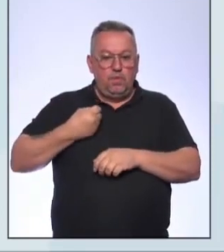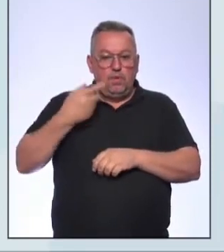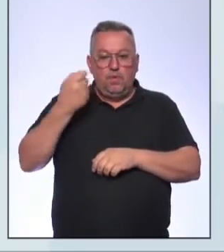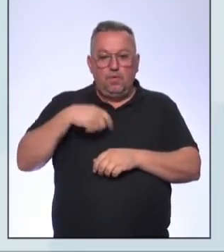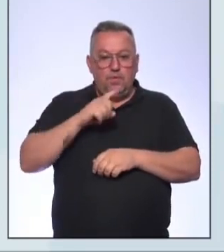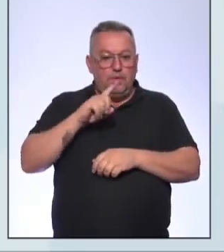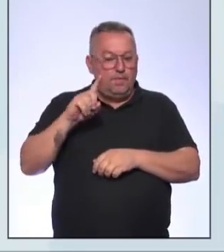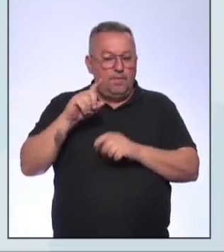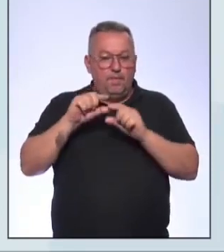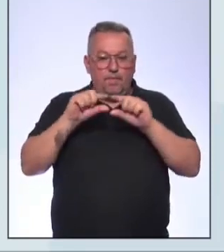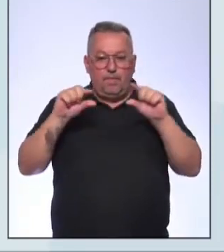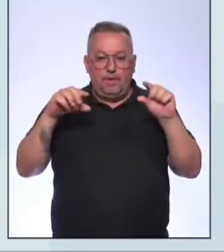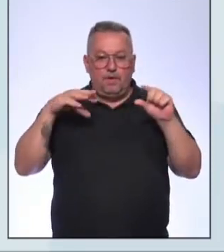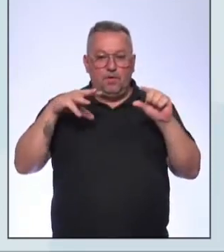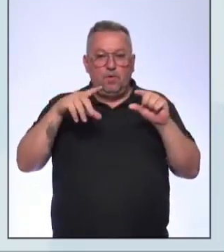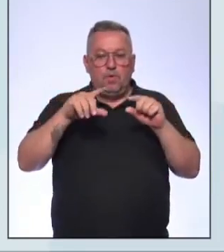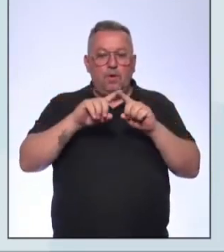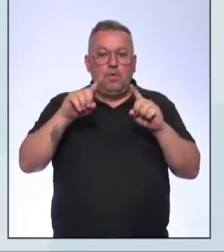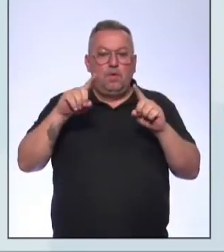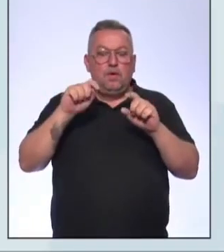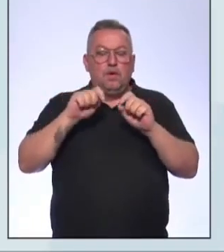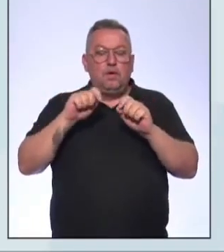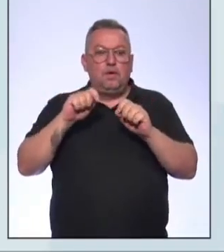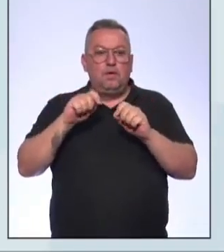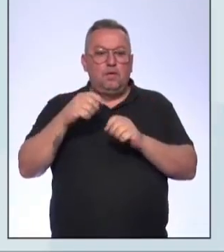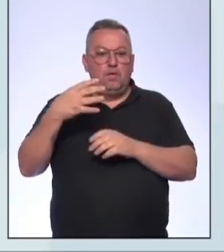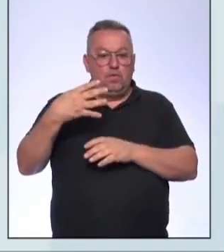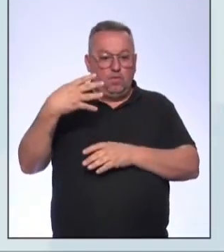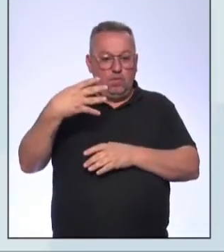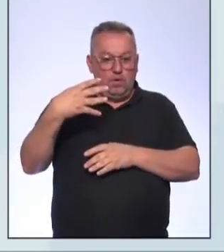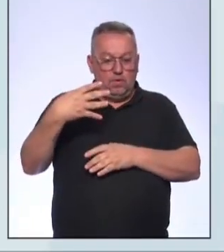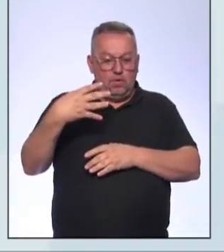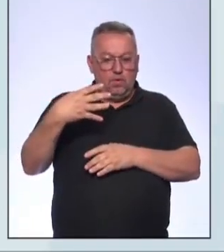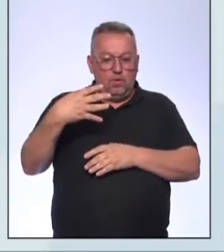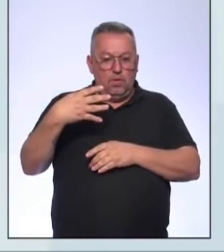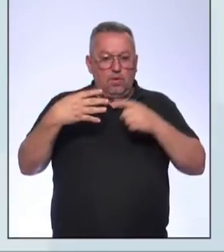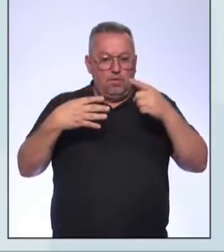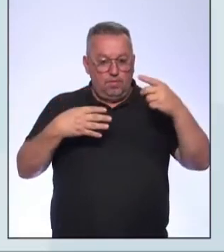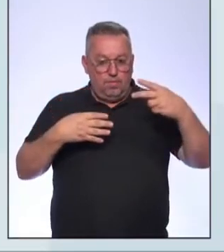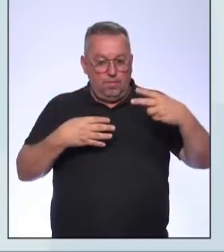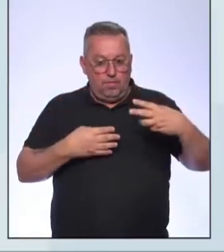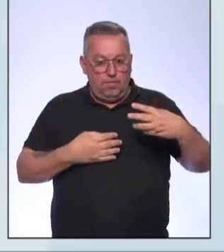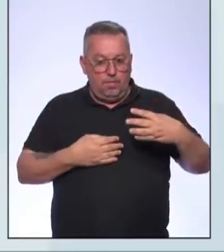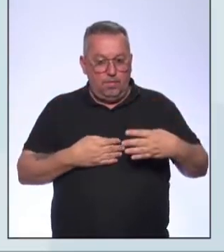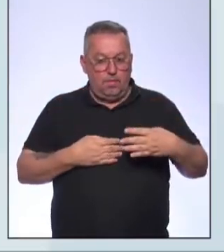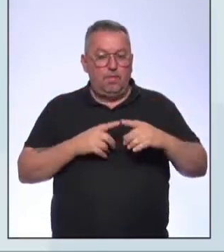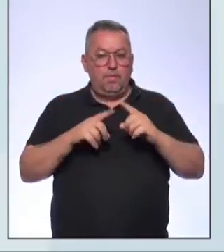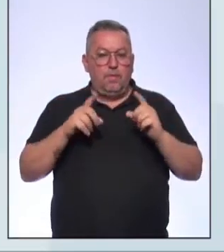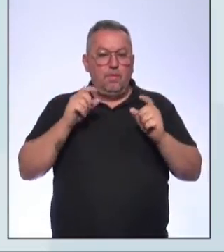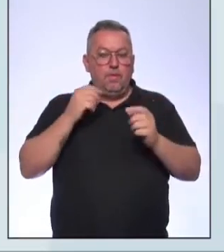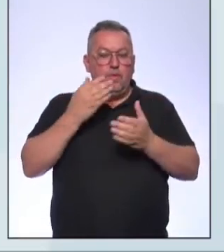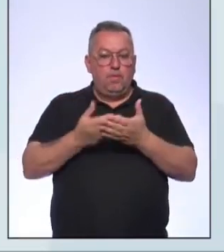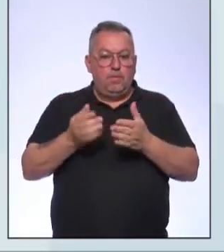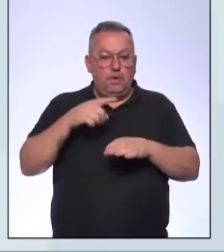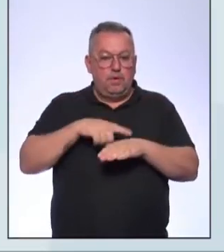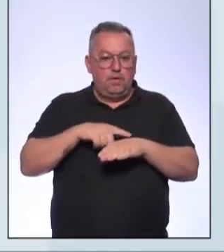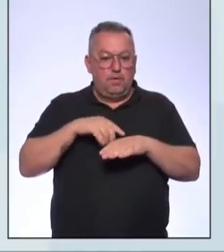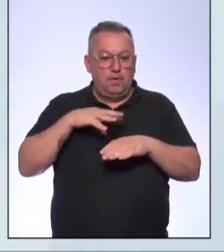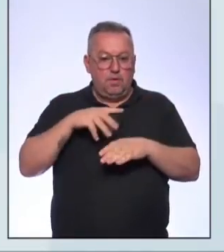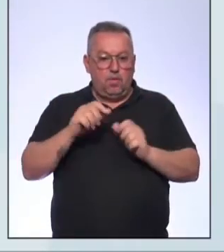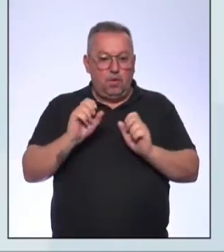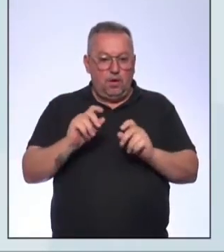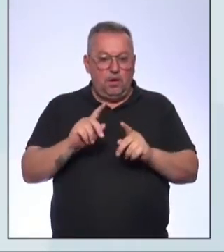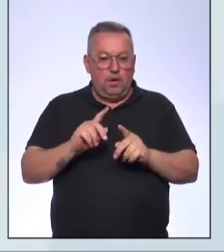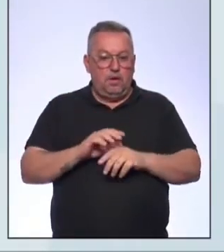precisa escrever a frase inteira, mas escrevam a resposta dos 4 números de uma vez para que vocês não gastem todas as suas mensagens,